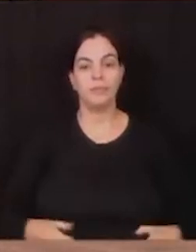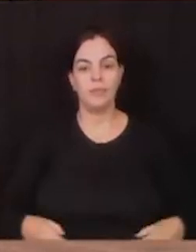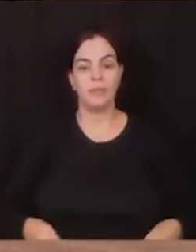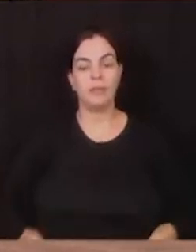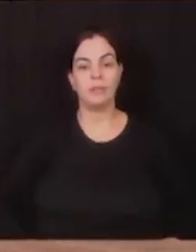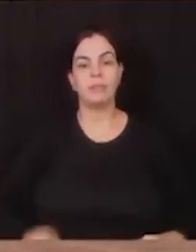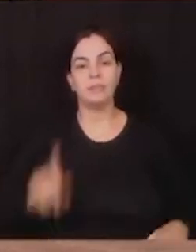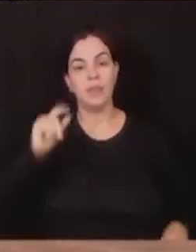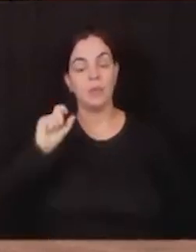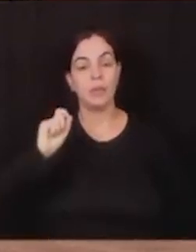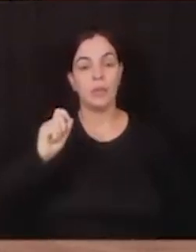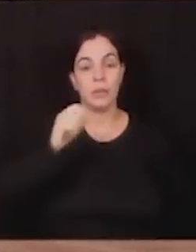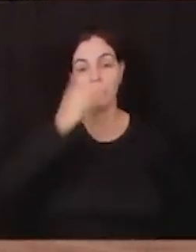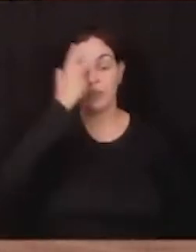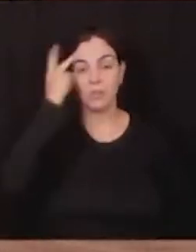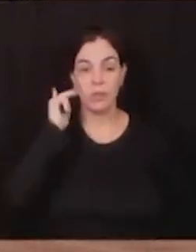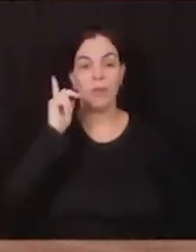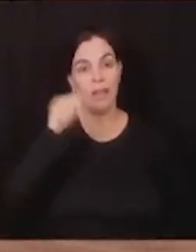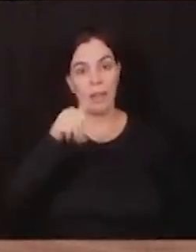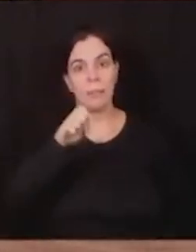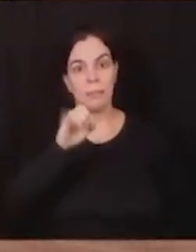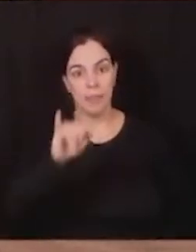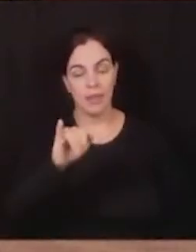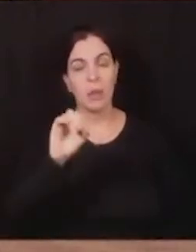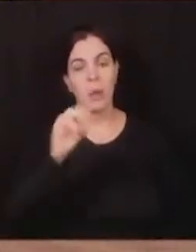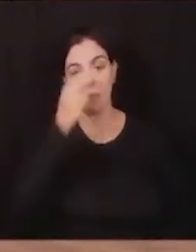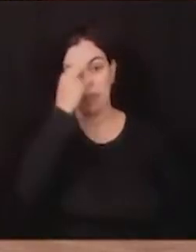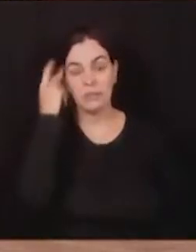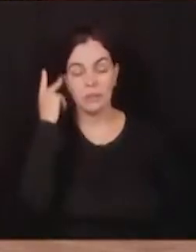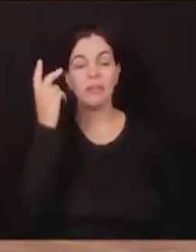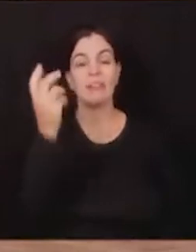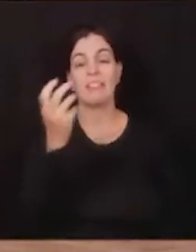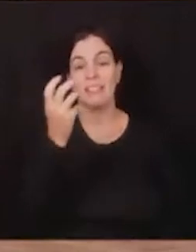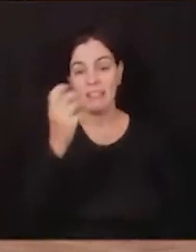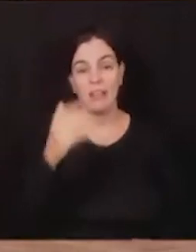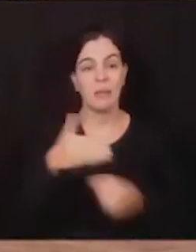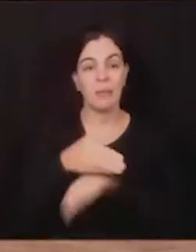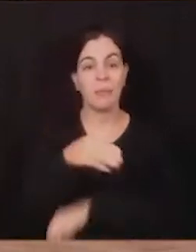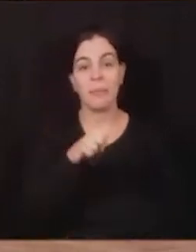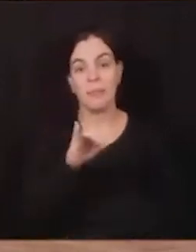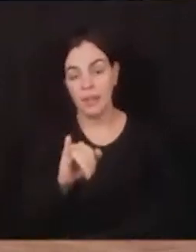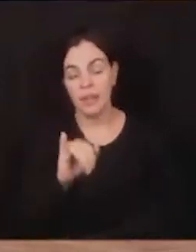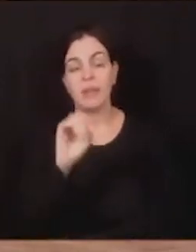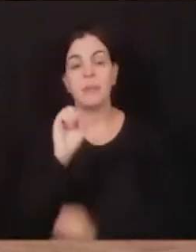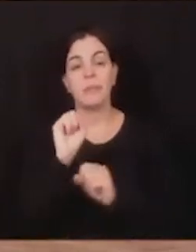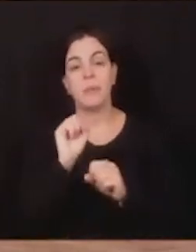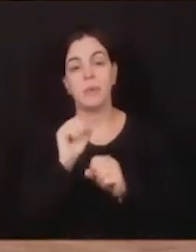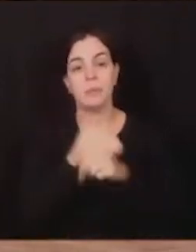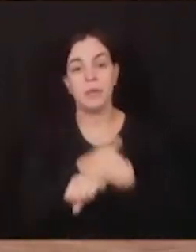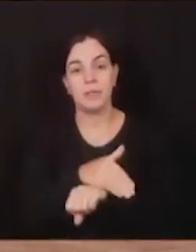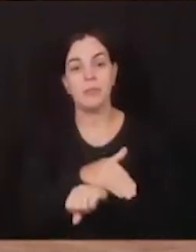são MEIs ou aquelas que têm interesse em ser um MEI, pode participar desse mutirão, que terão toda